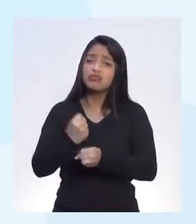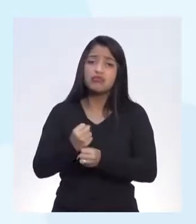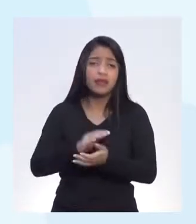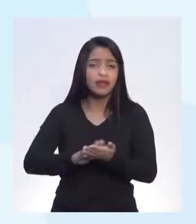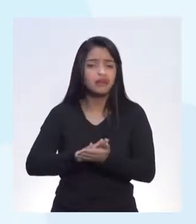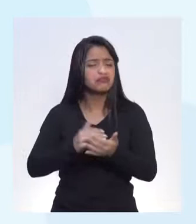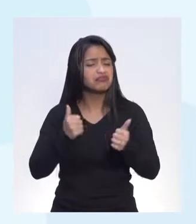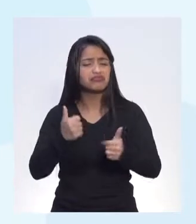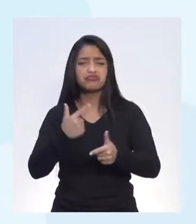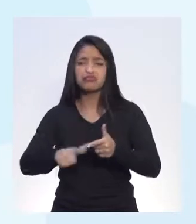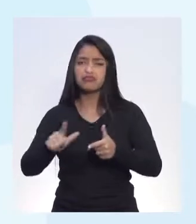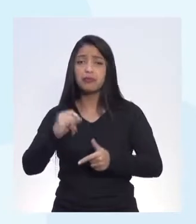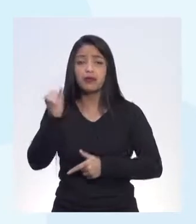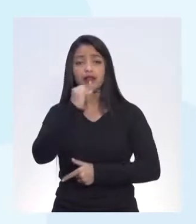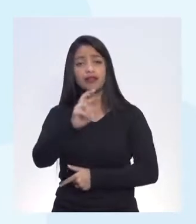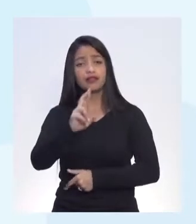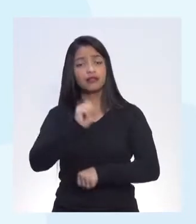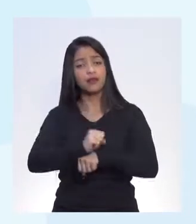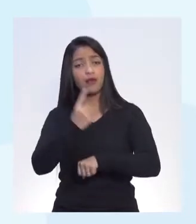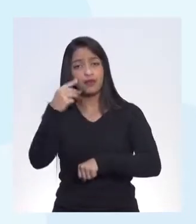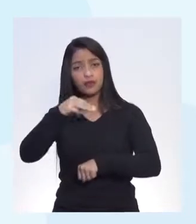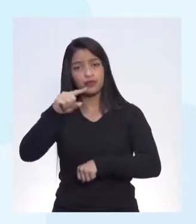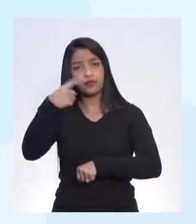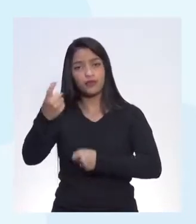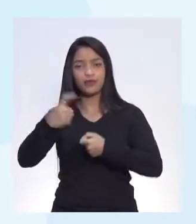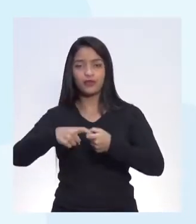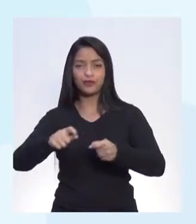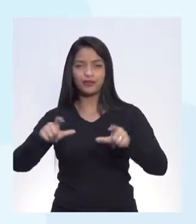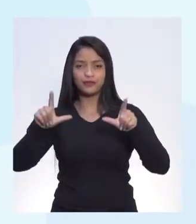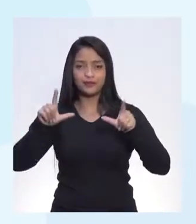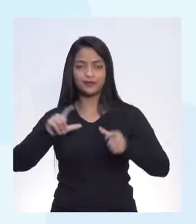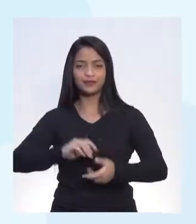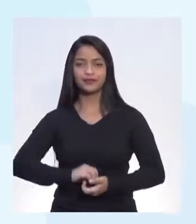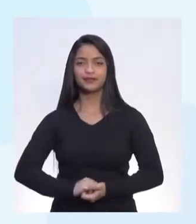importa é o resultado. 1 minutinho, a gente já retorna.